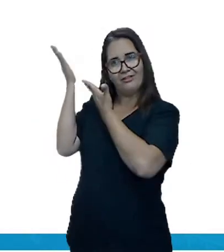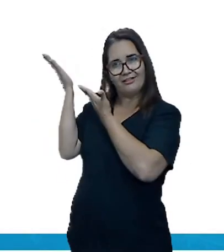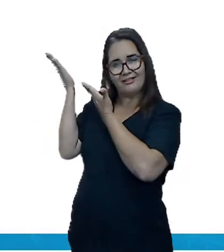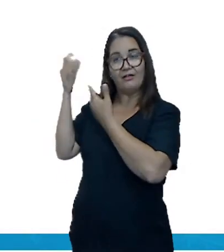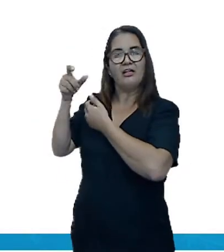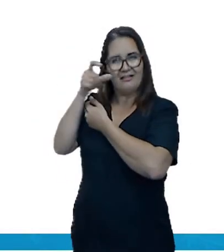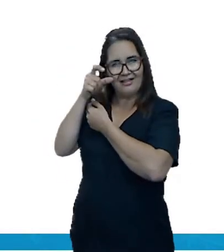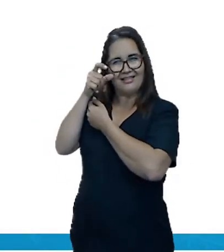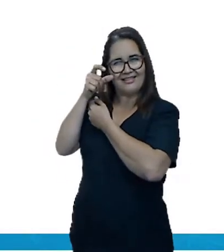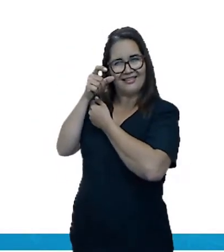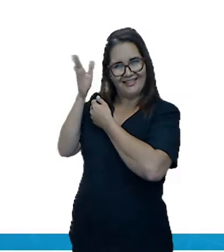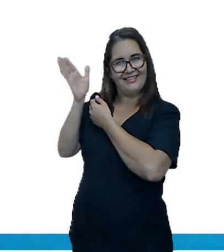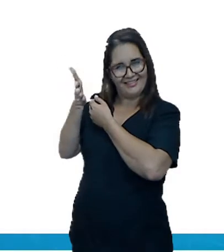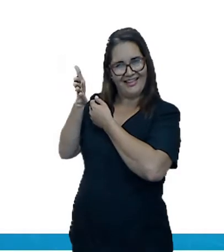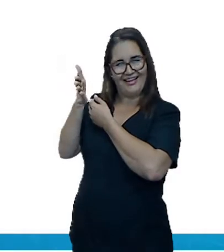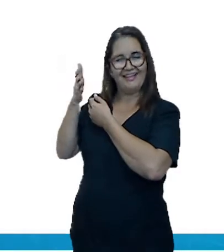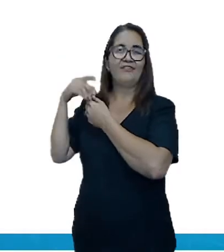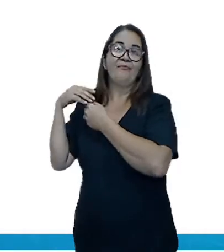O Homo